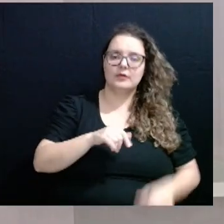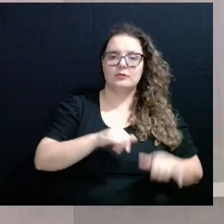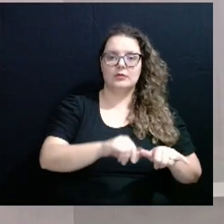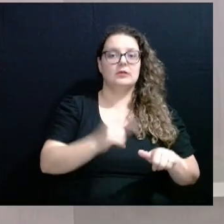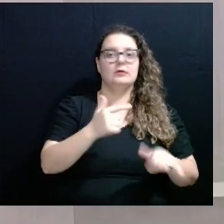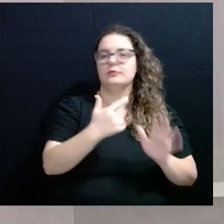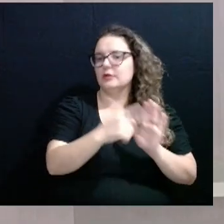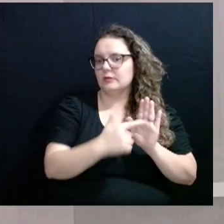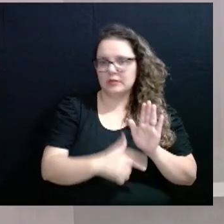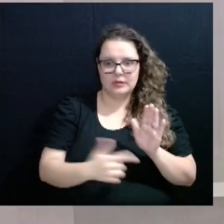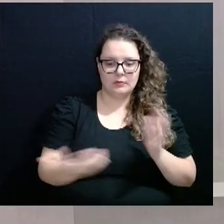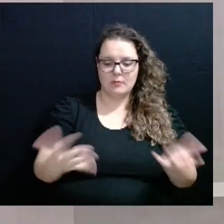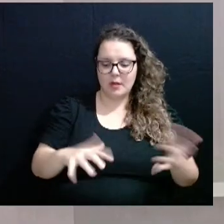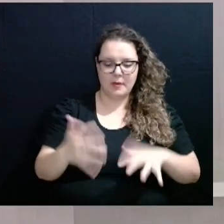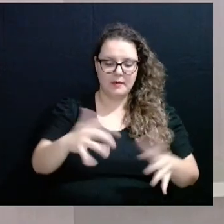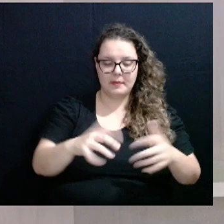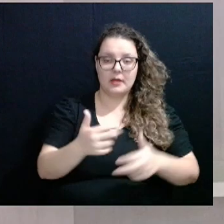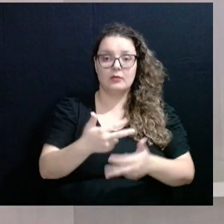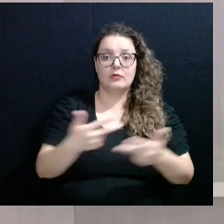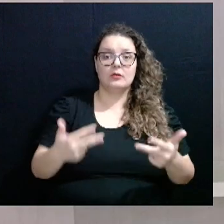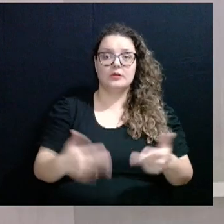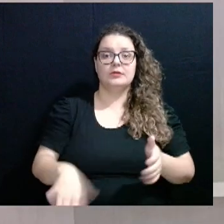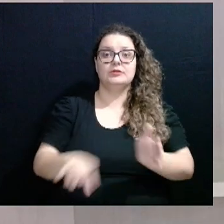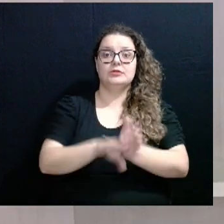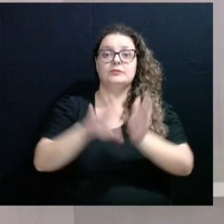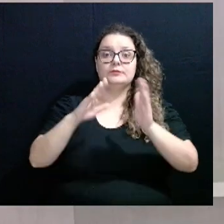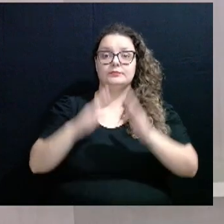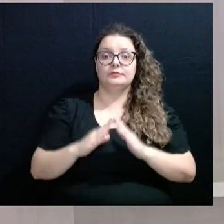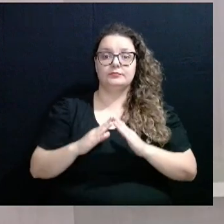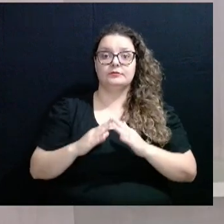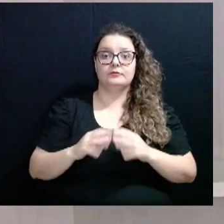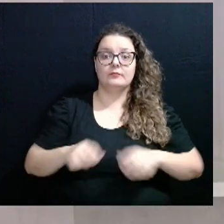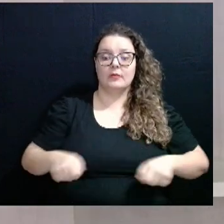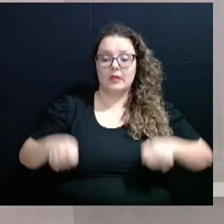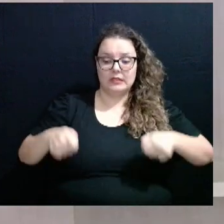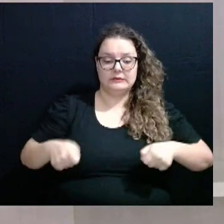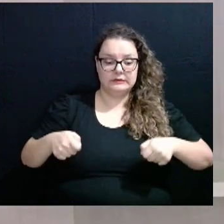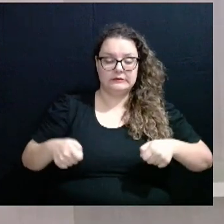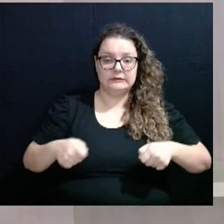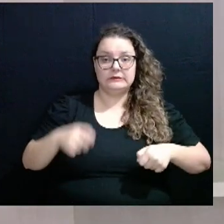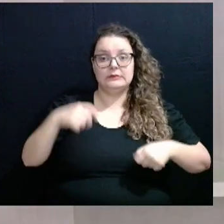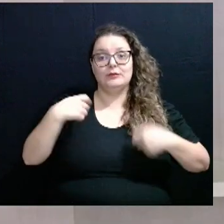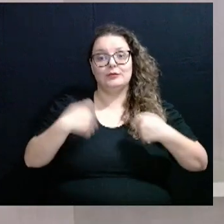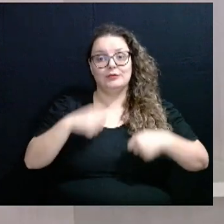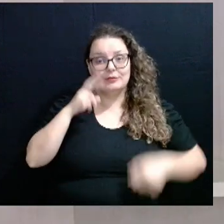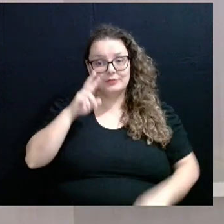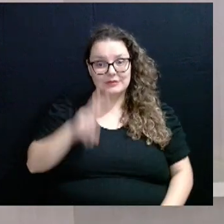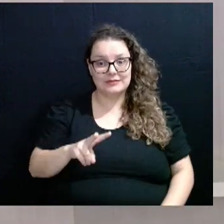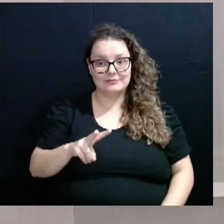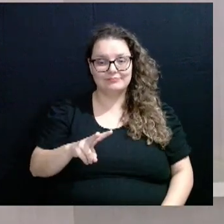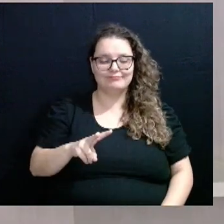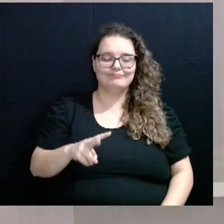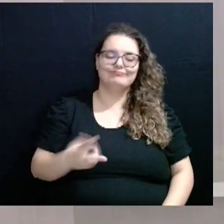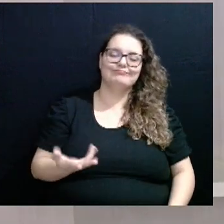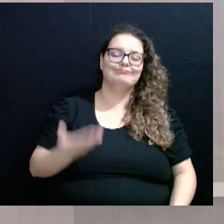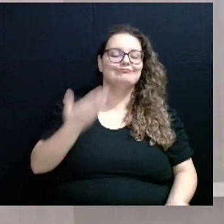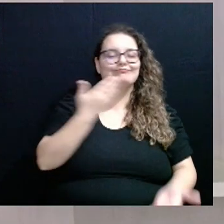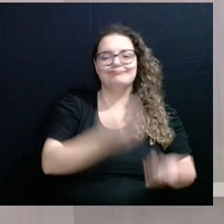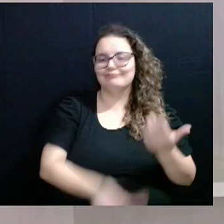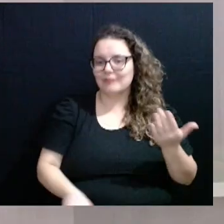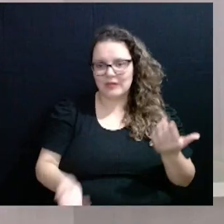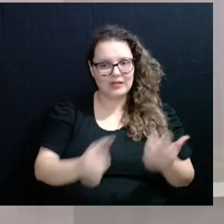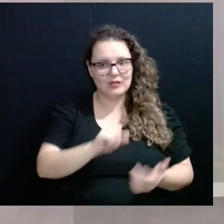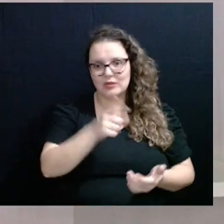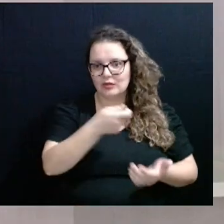enche o carrinho de compra, quando chega em casa cheio de sacola, vê que o que precisava comprar ficou para trás e em casa agora tem um monte de coisa que a